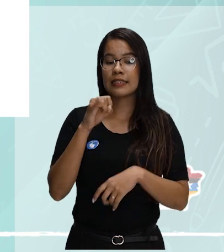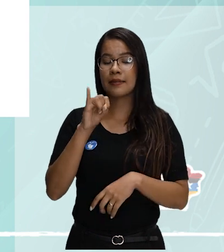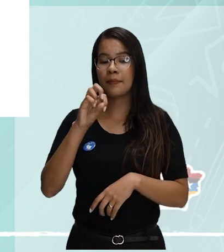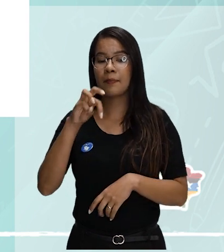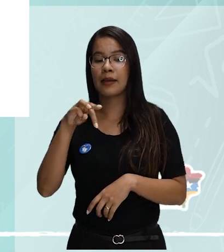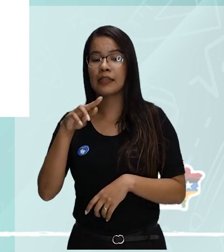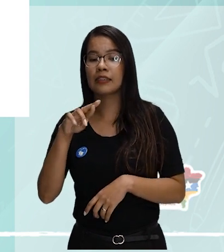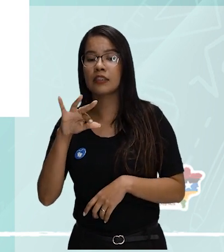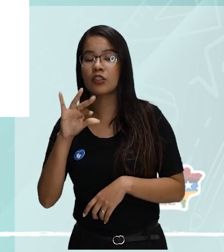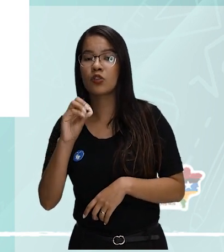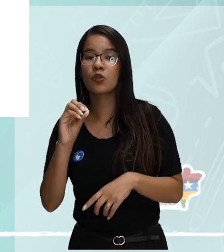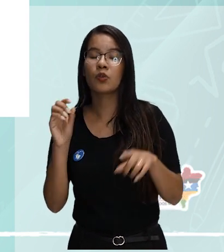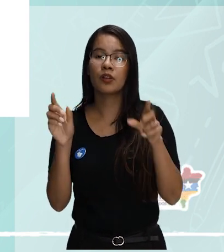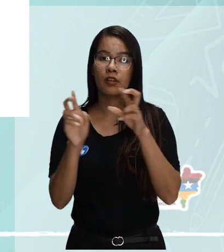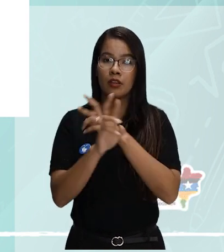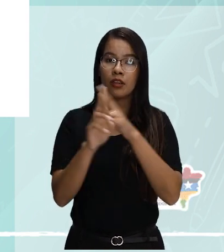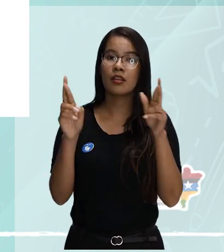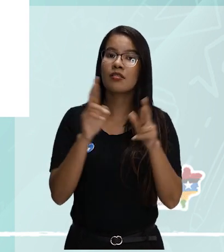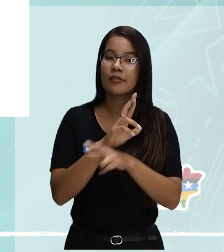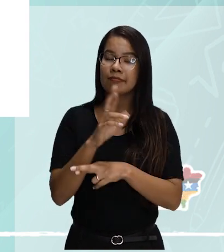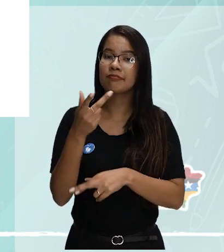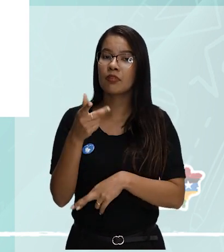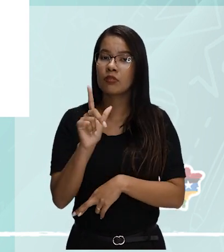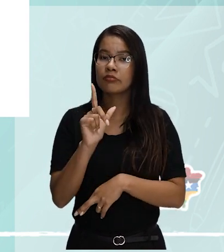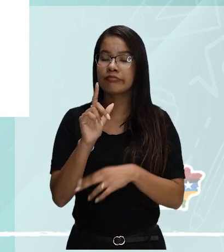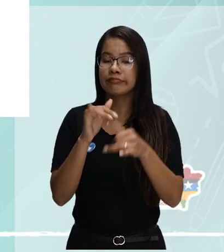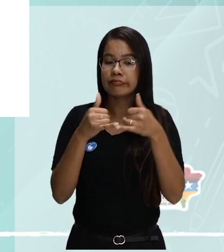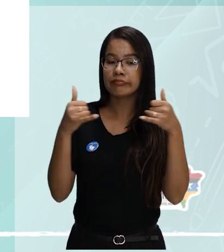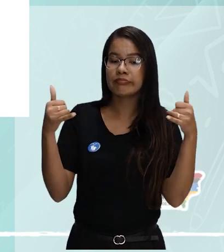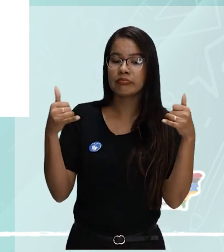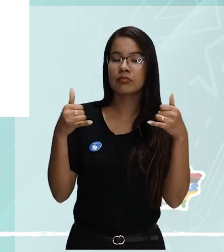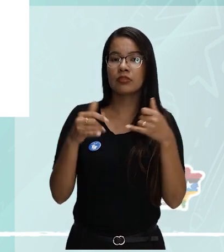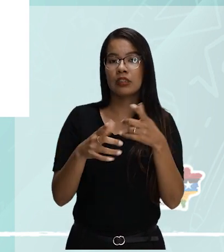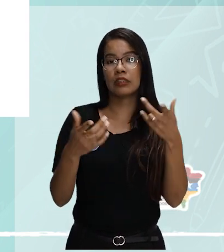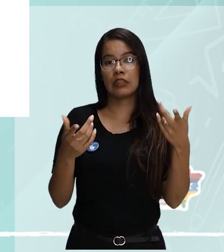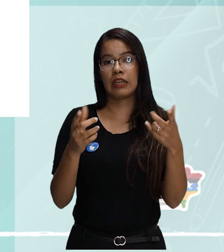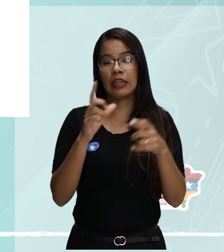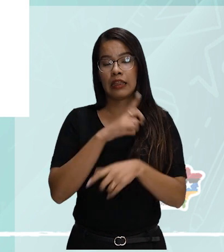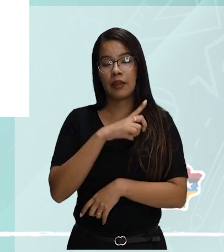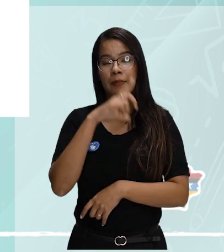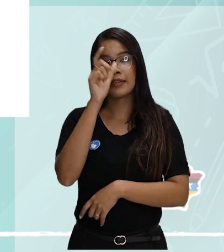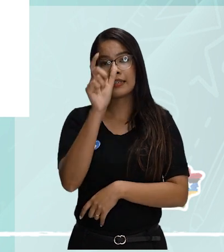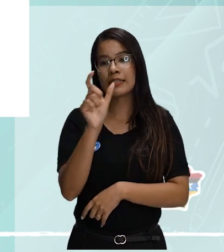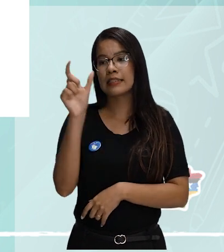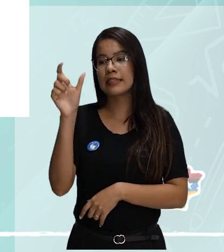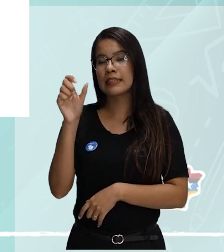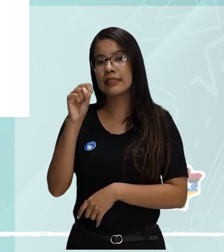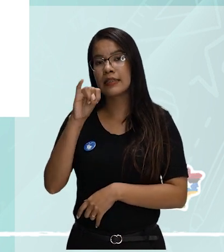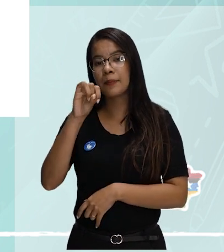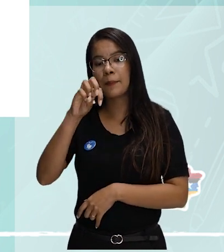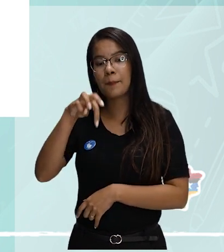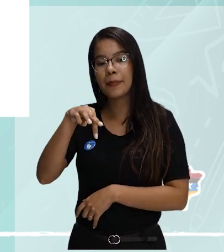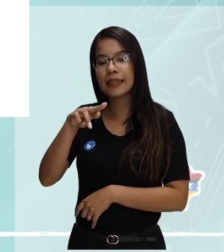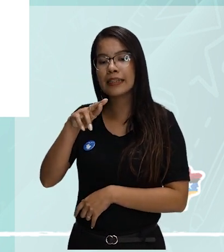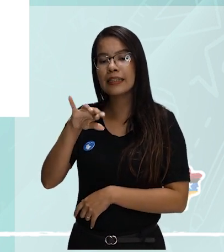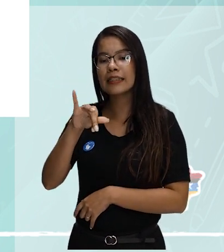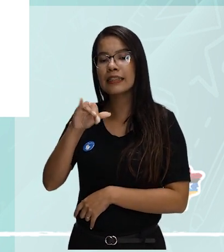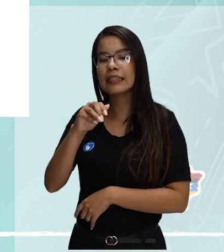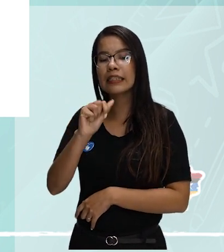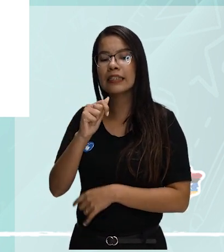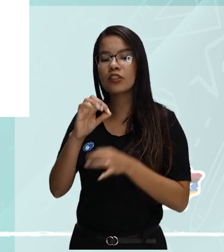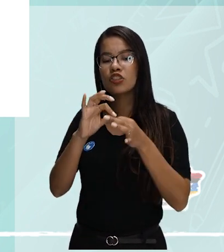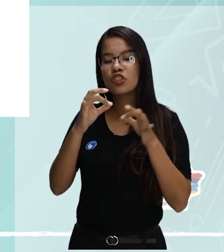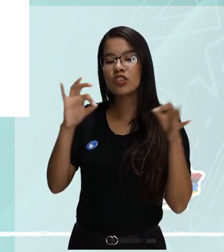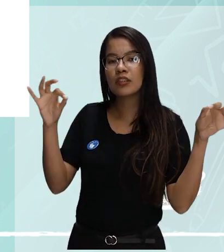y aqui, ó. Ele é uma função par, realmente, ó. Existe uma simetria. A distância dele em relação ao eixo y é a